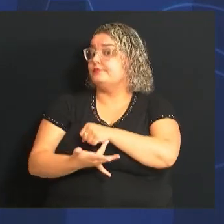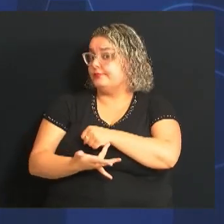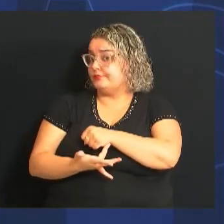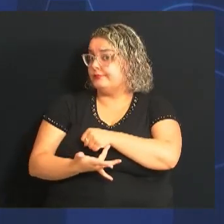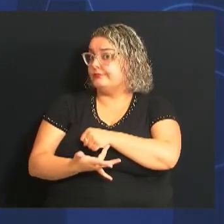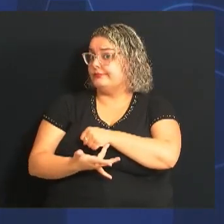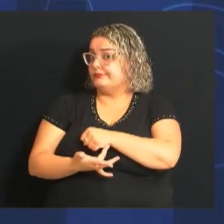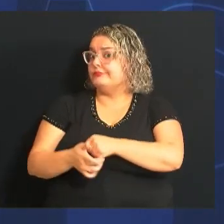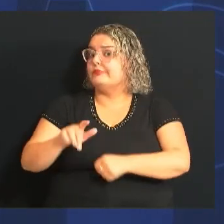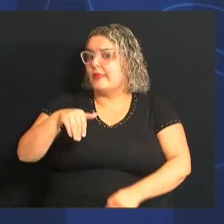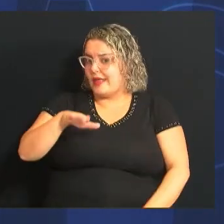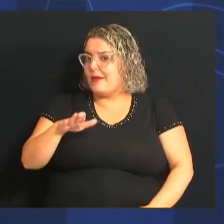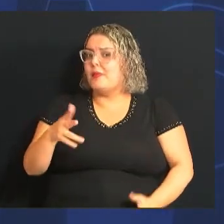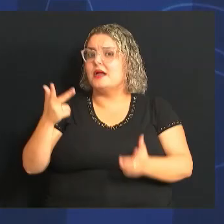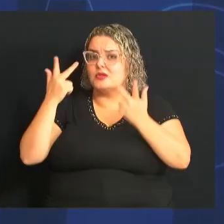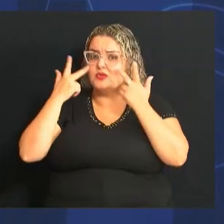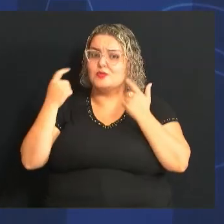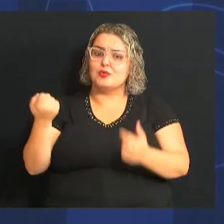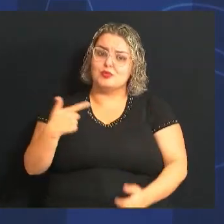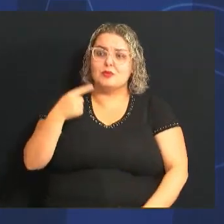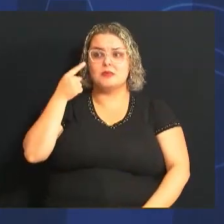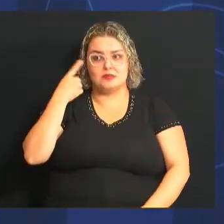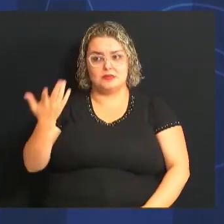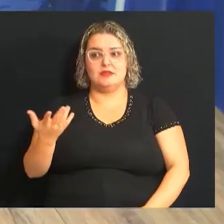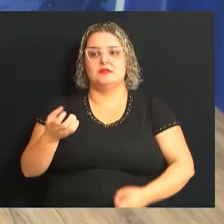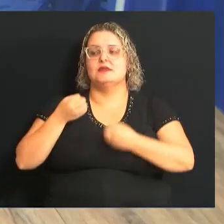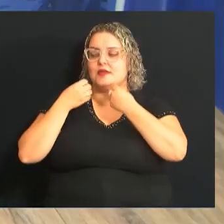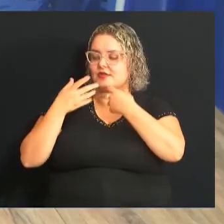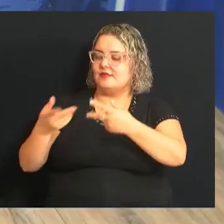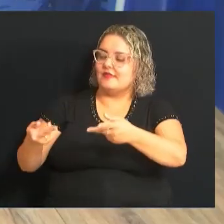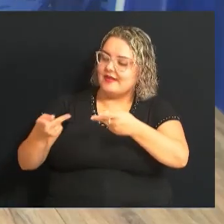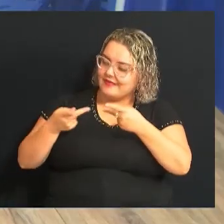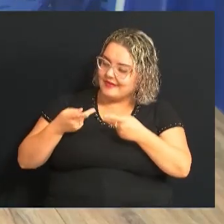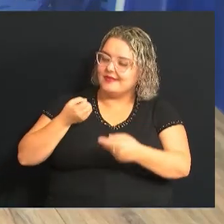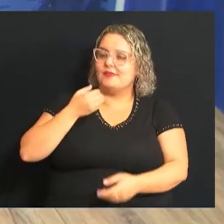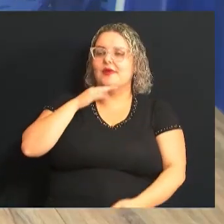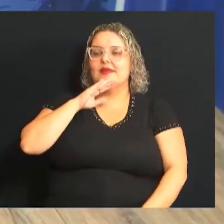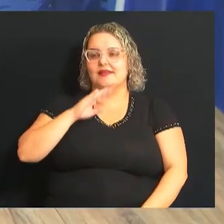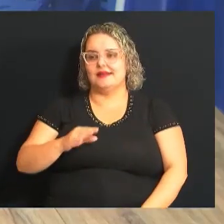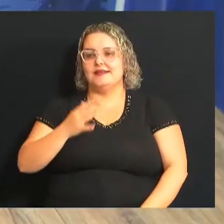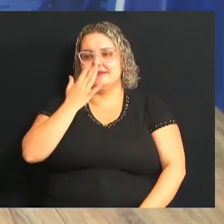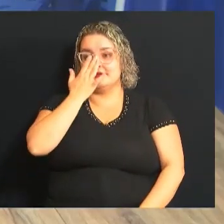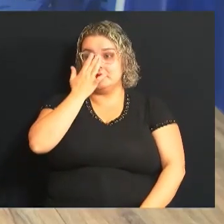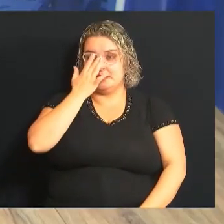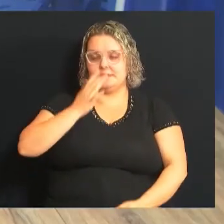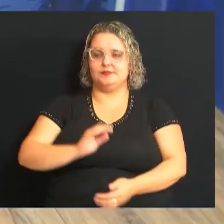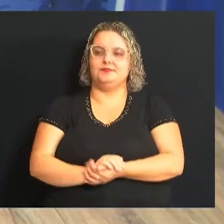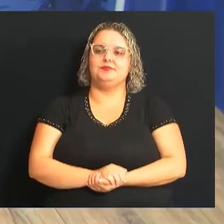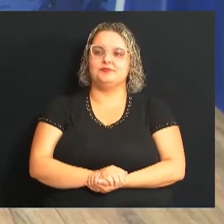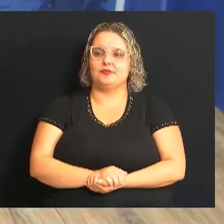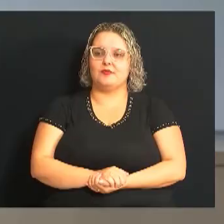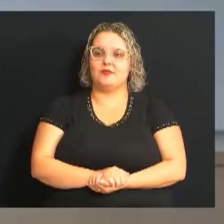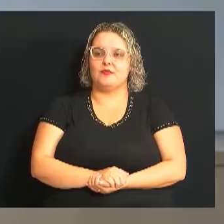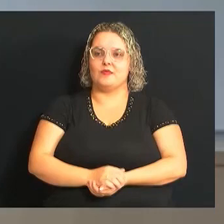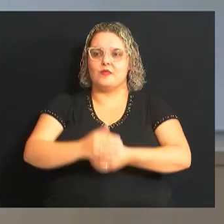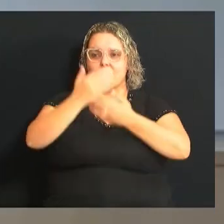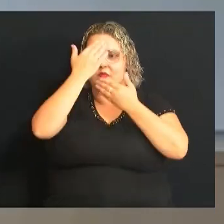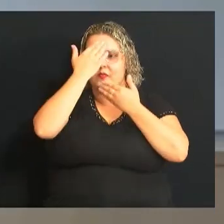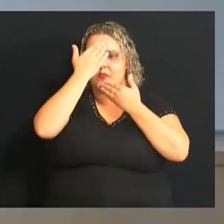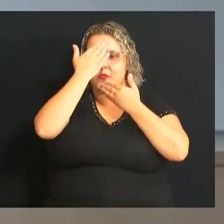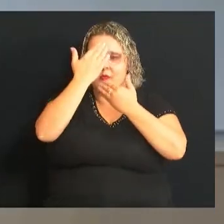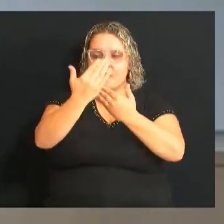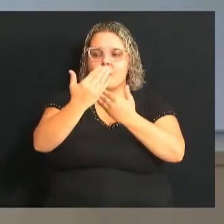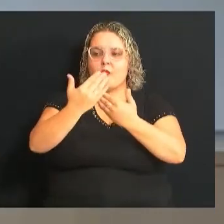mais comum do que a gente imagina? Seja bem-vinda e boa tarde. Muito obrigada pelo